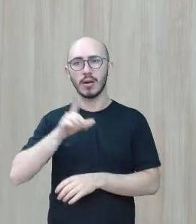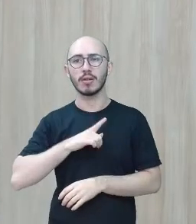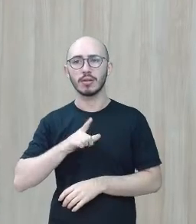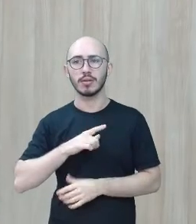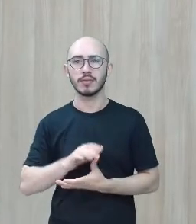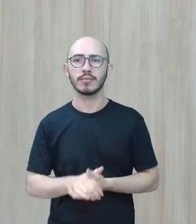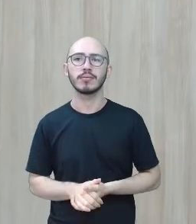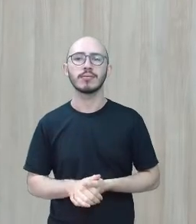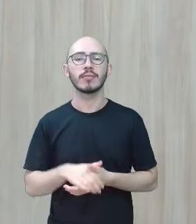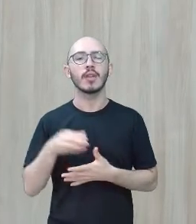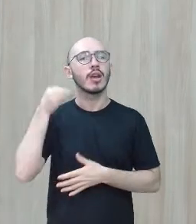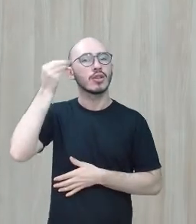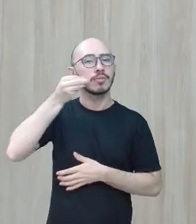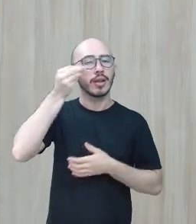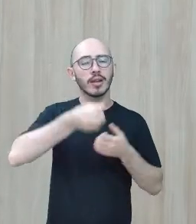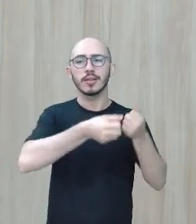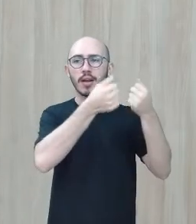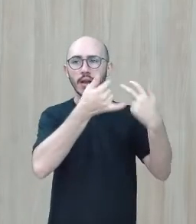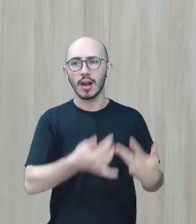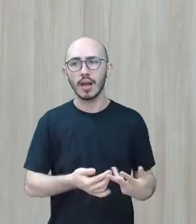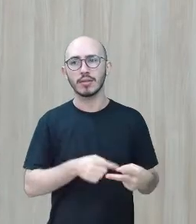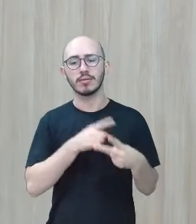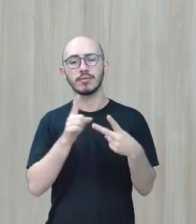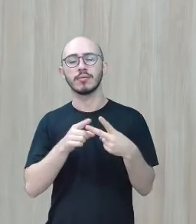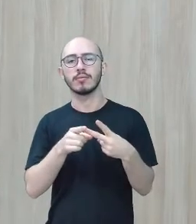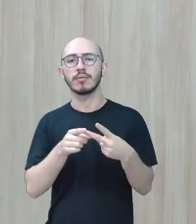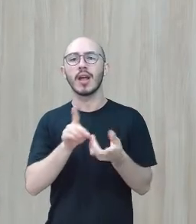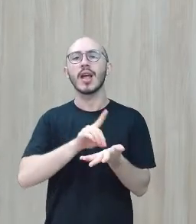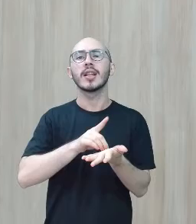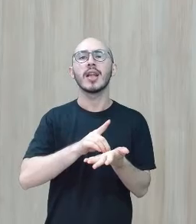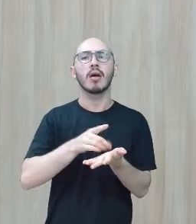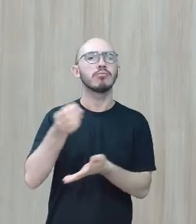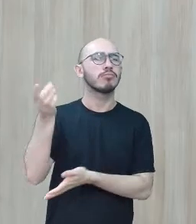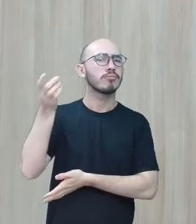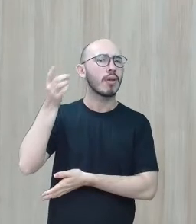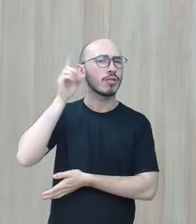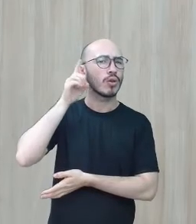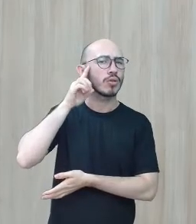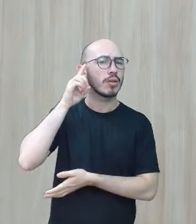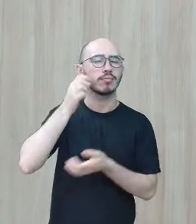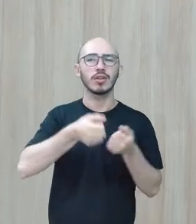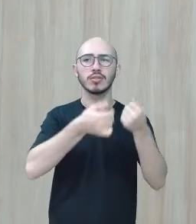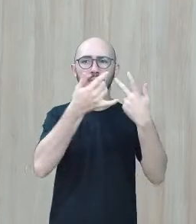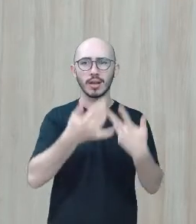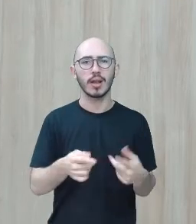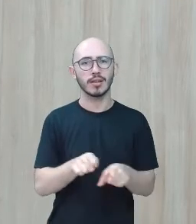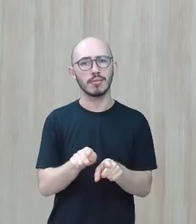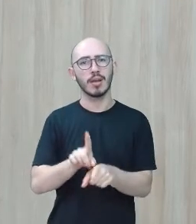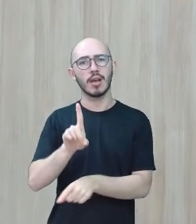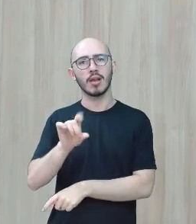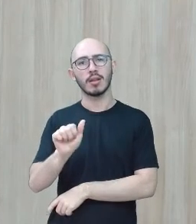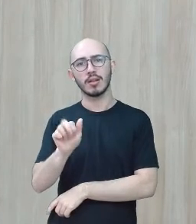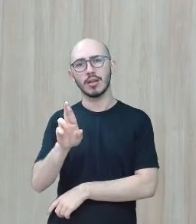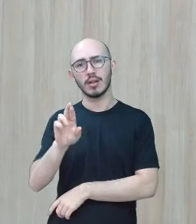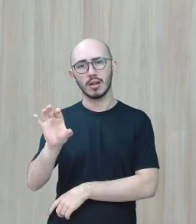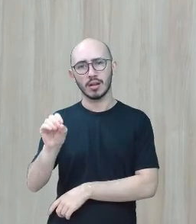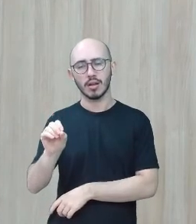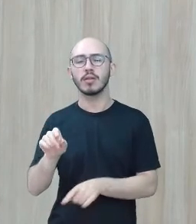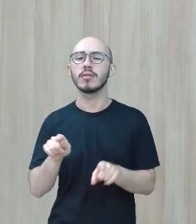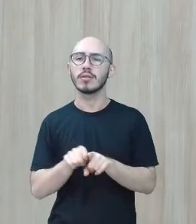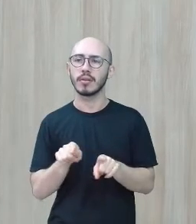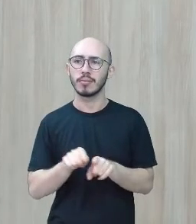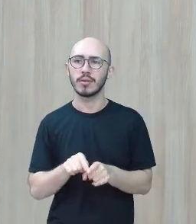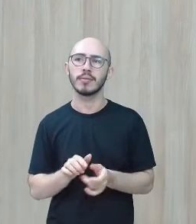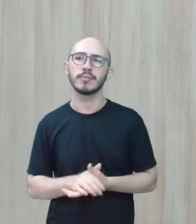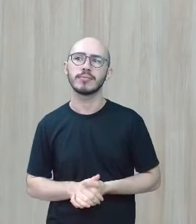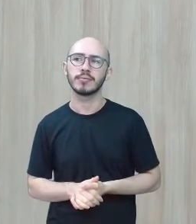dos relatos de experiência, dos diários. O diário, ele tem esse poder biográfico também, autobiográfico, né?